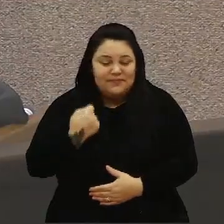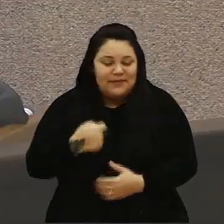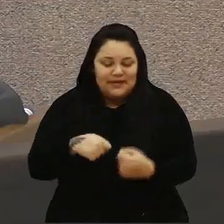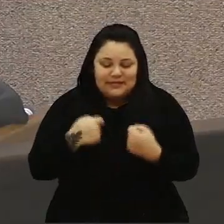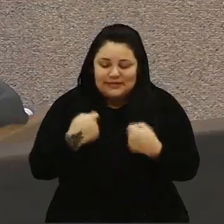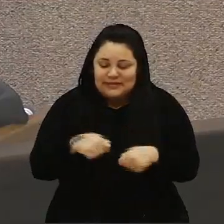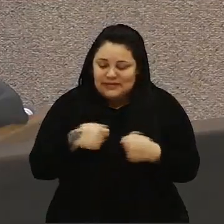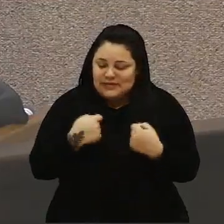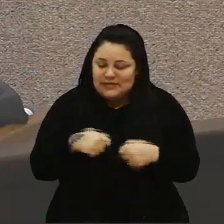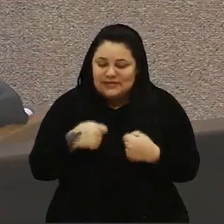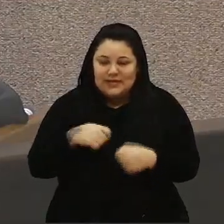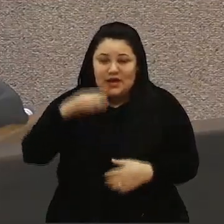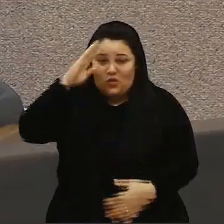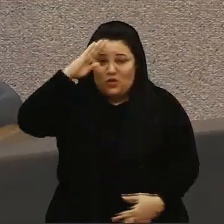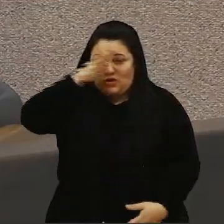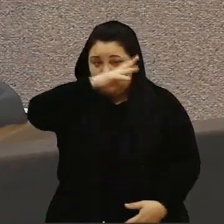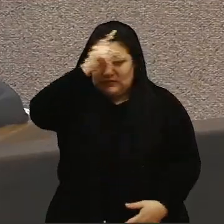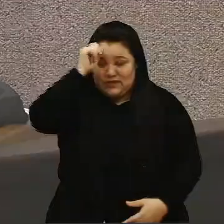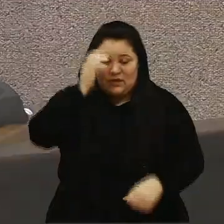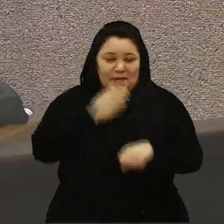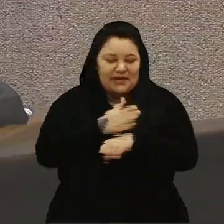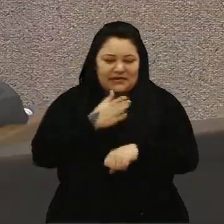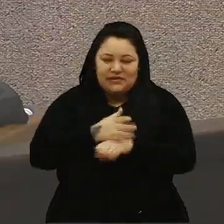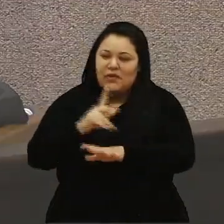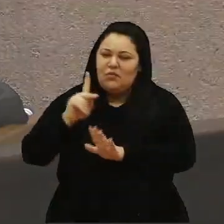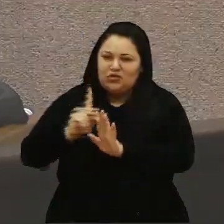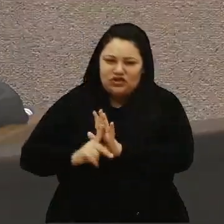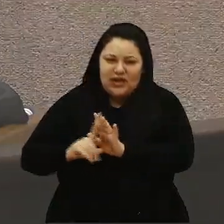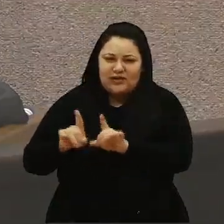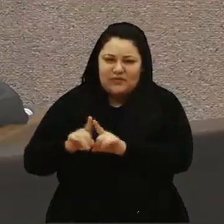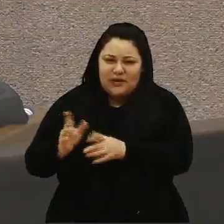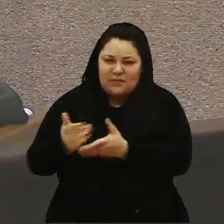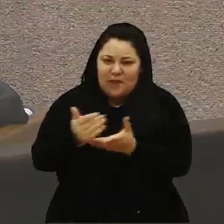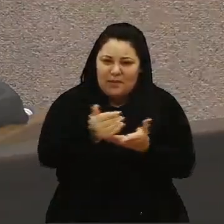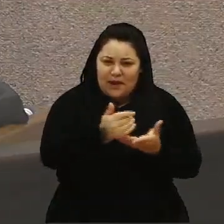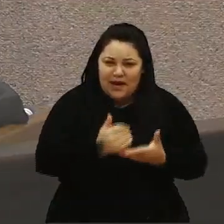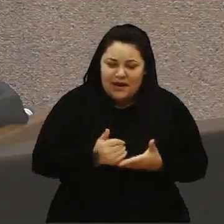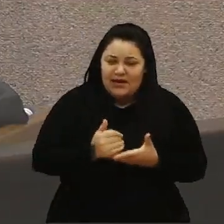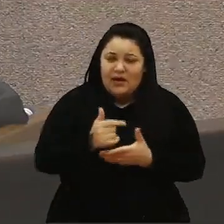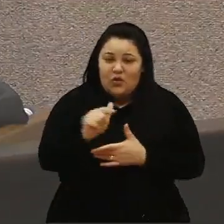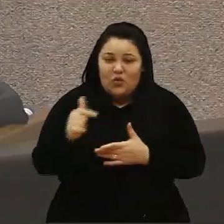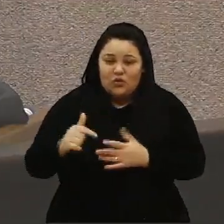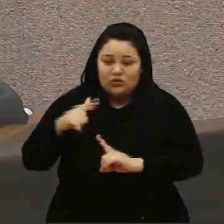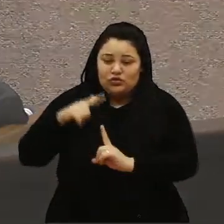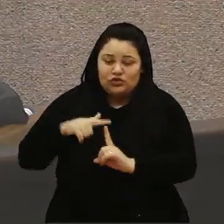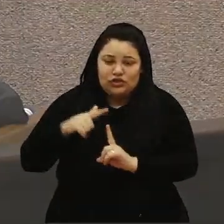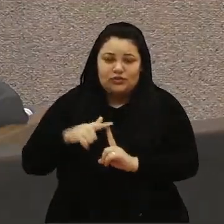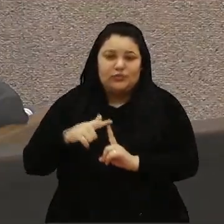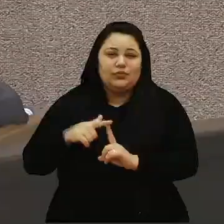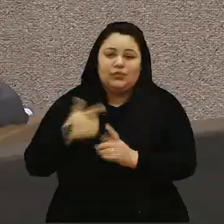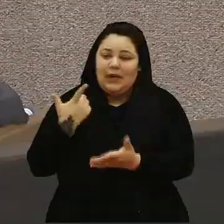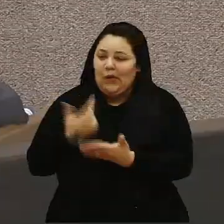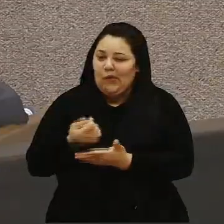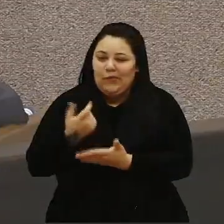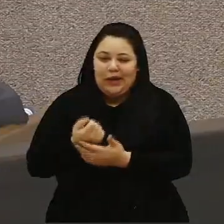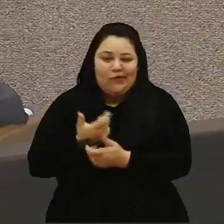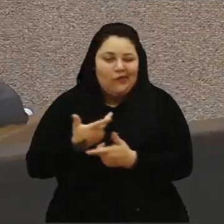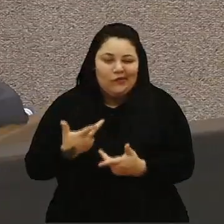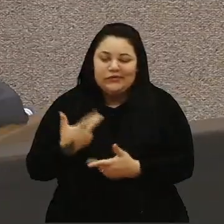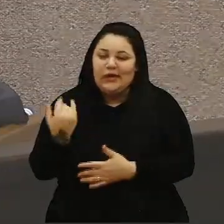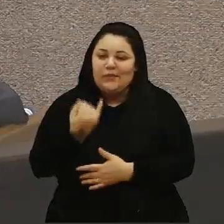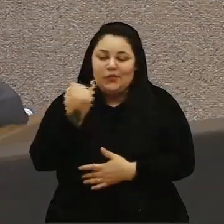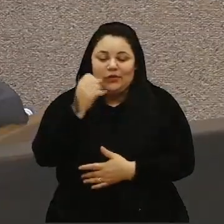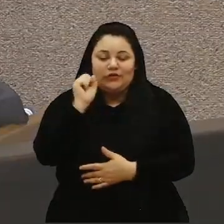guarda municipal sempre entrando em projetos para arrecadar, outros tipos de equipamentos e tudo mais, é muito importante